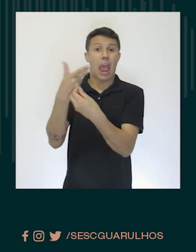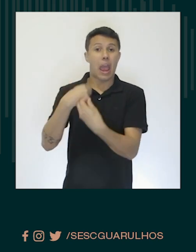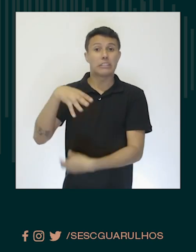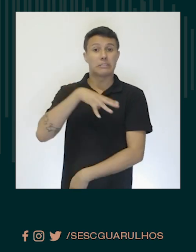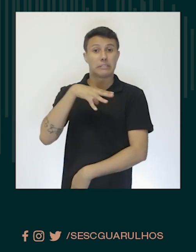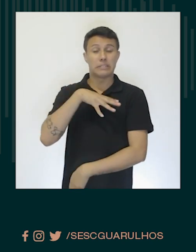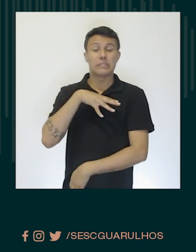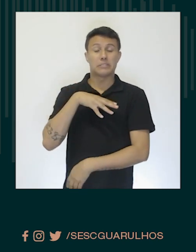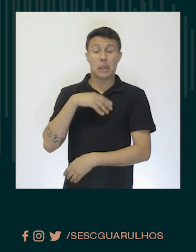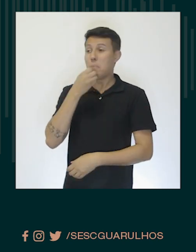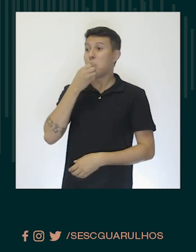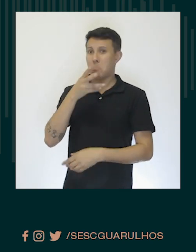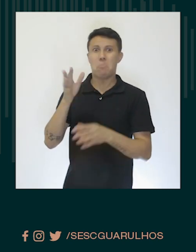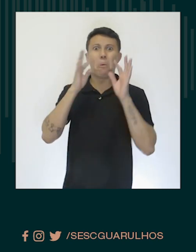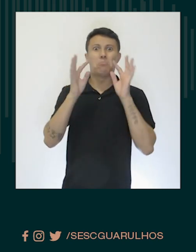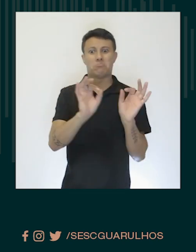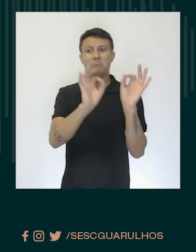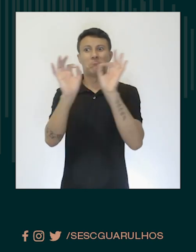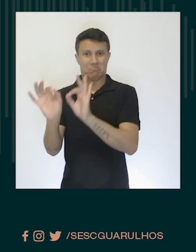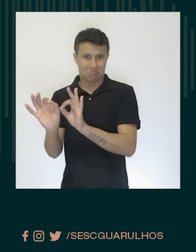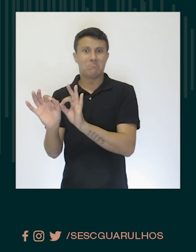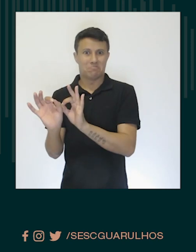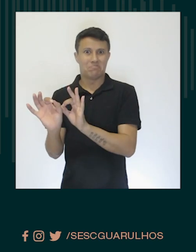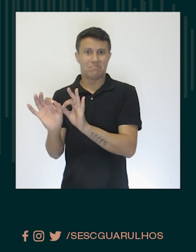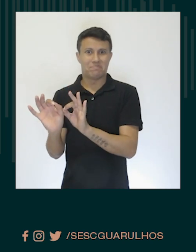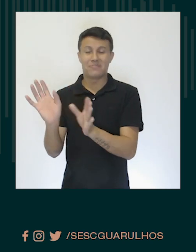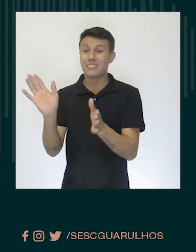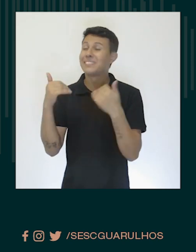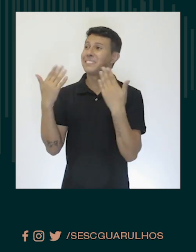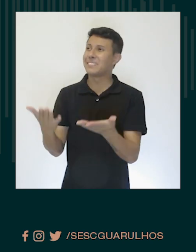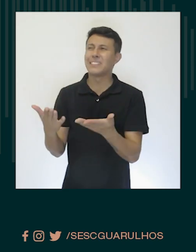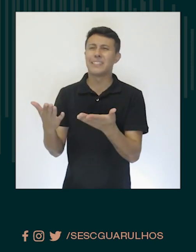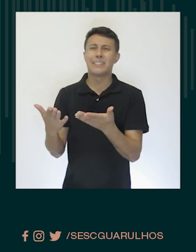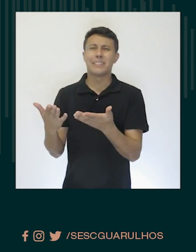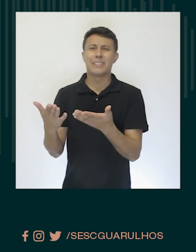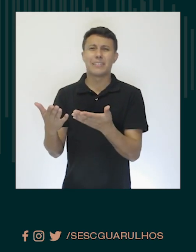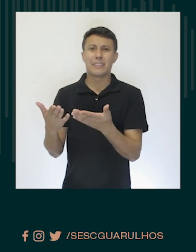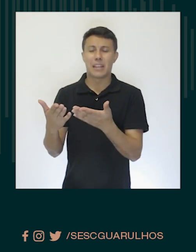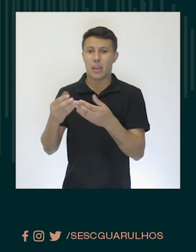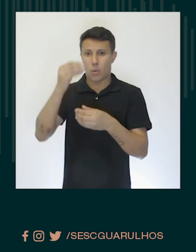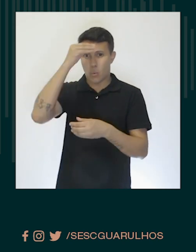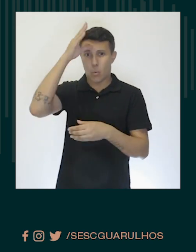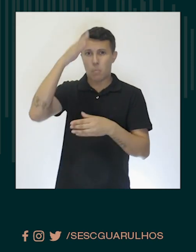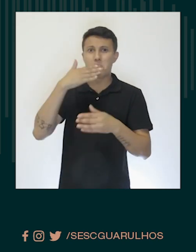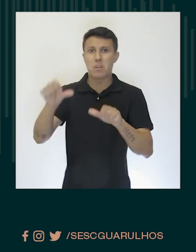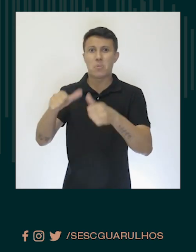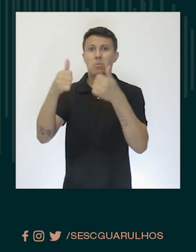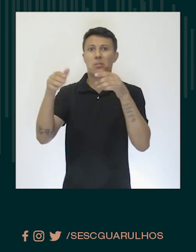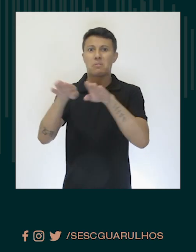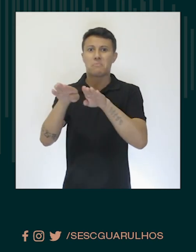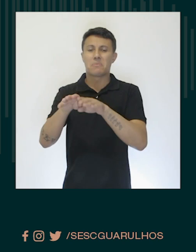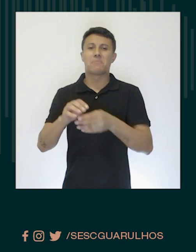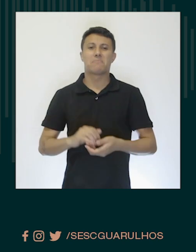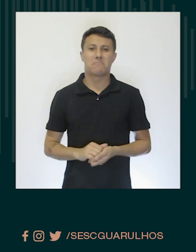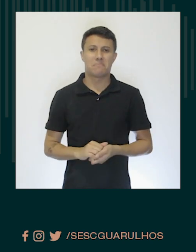cidade. Então, vale a pena conferir esse conteúdo aí para realmente estar engrandecendo o conhecimento Tá histórico